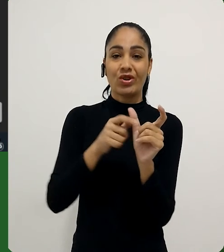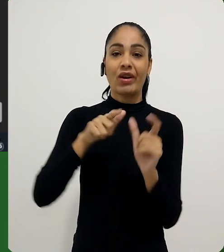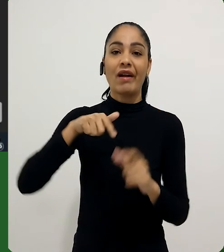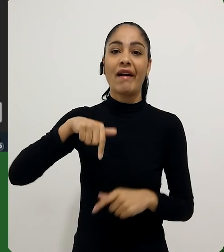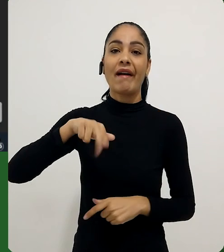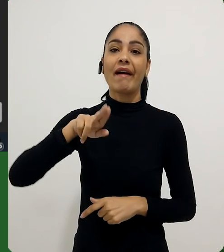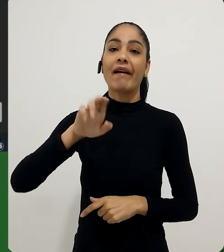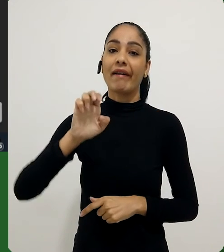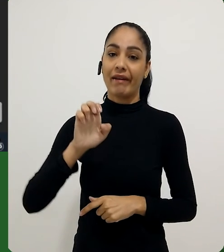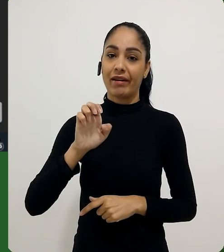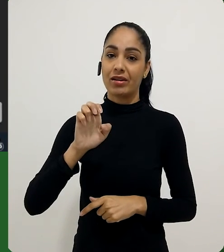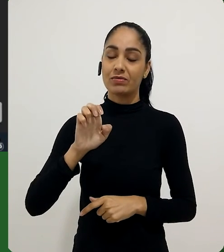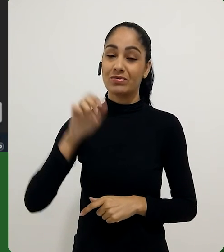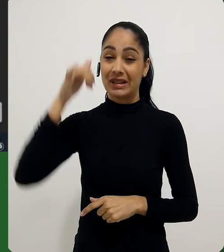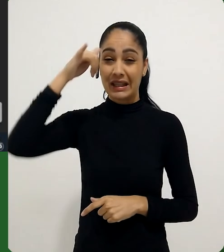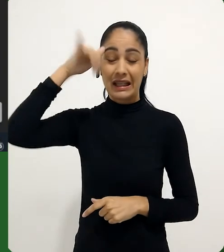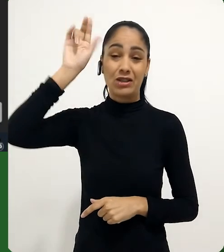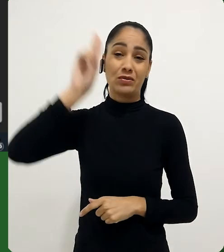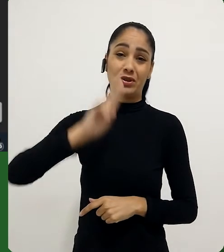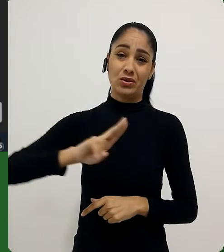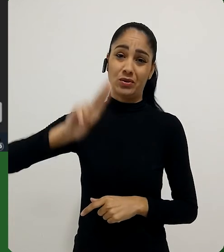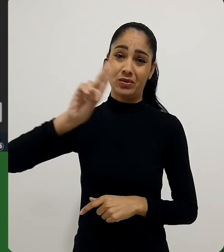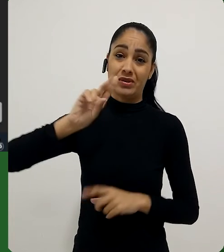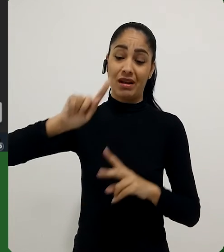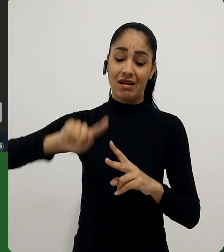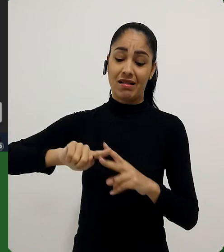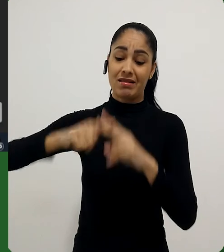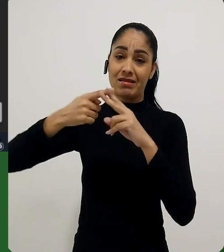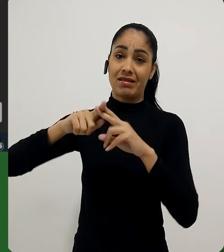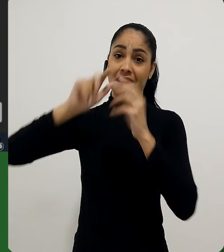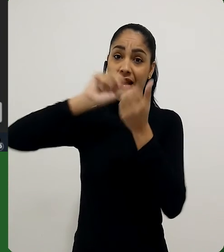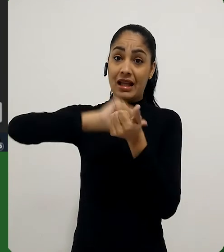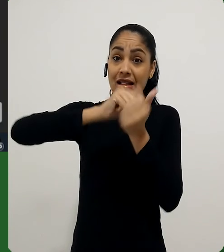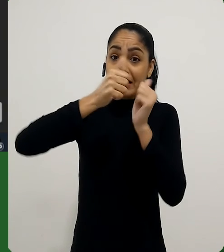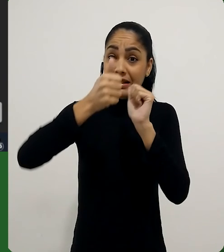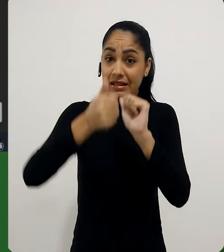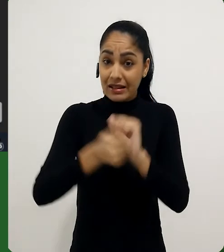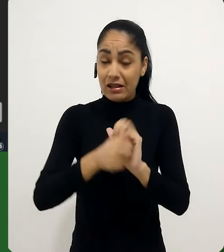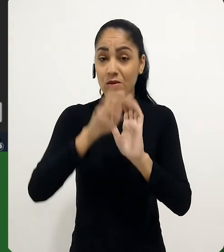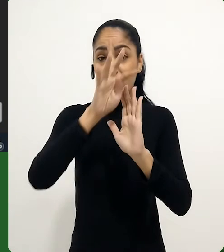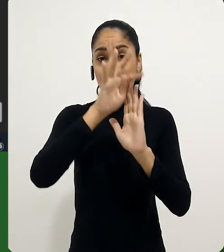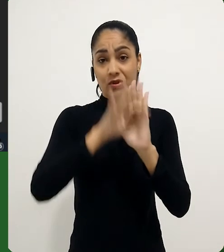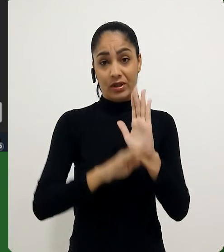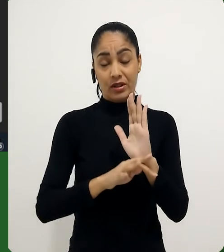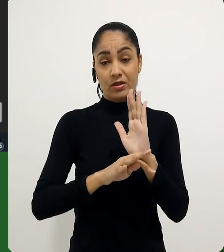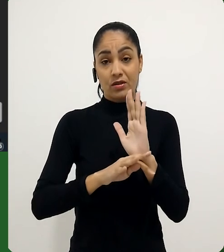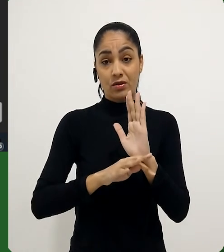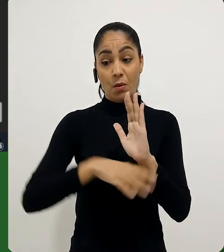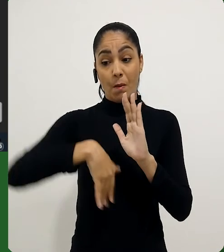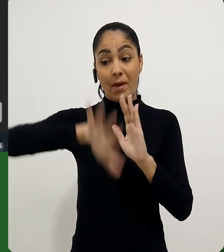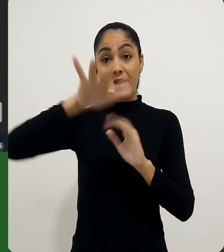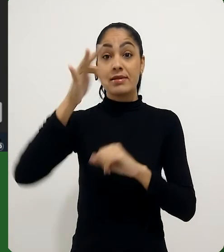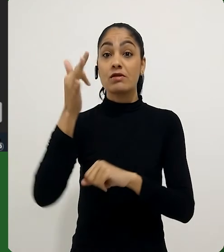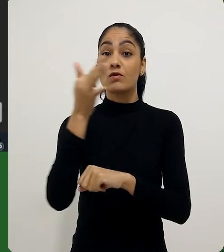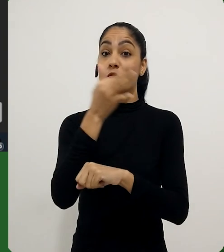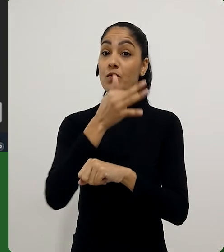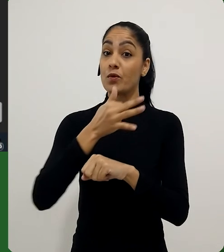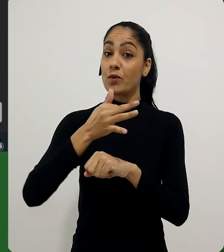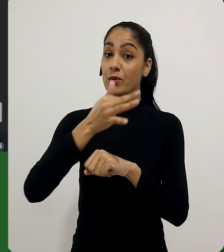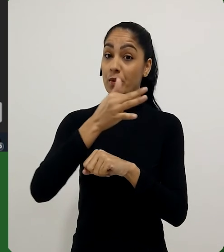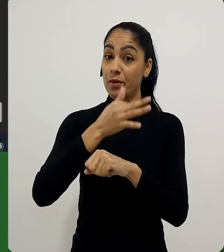da conjunção que. Faça as adaptações necessárias, buscando também torná-lo